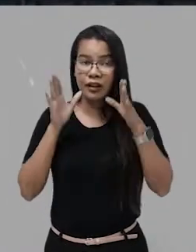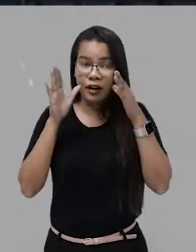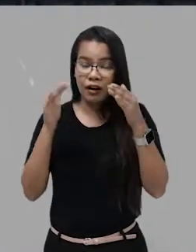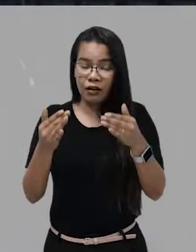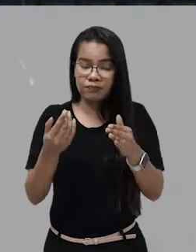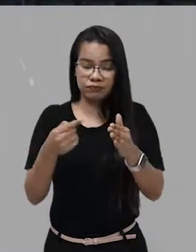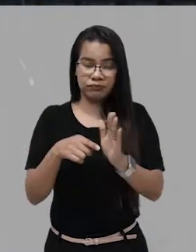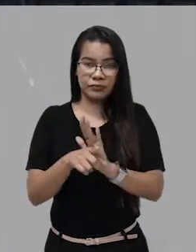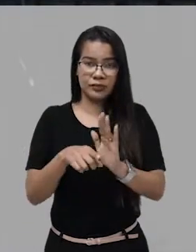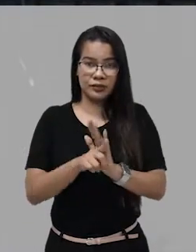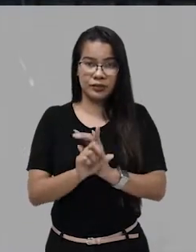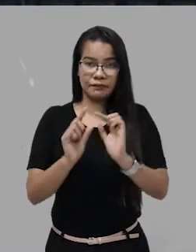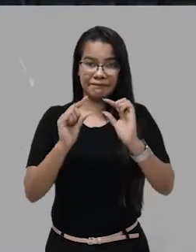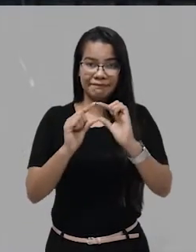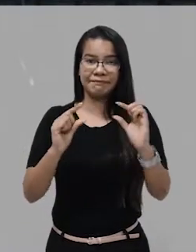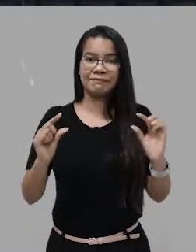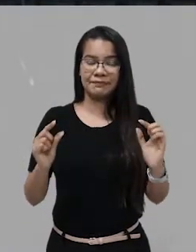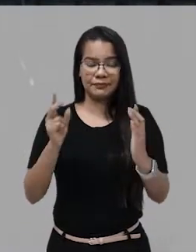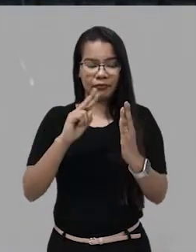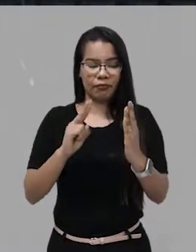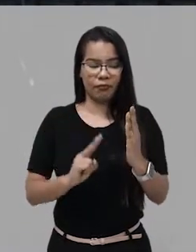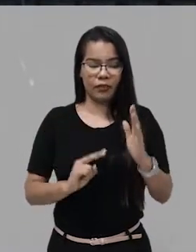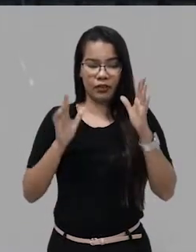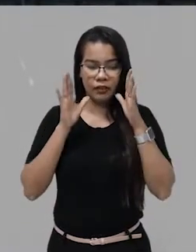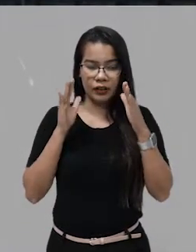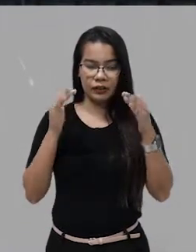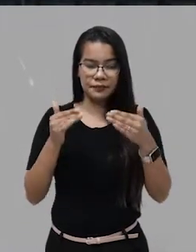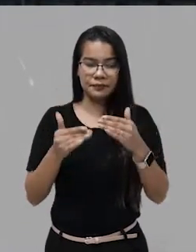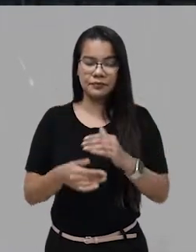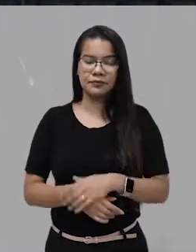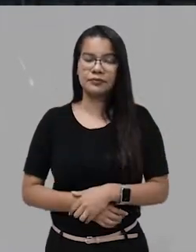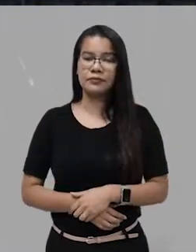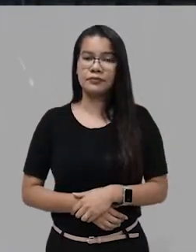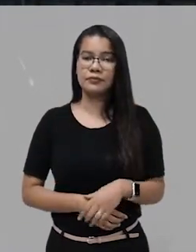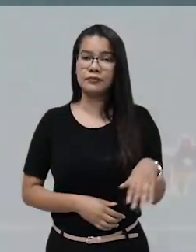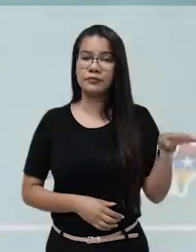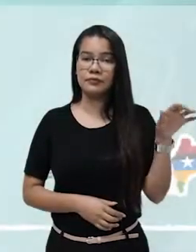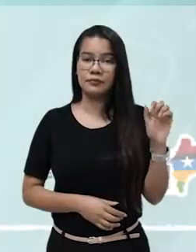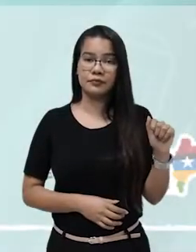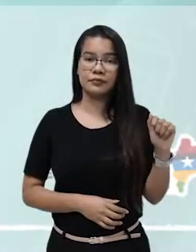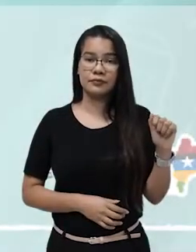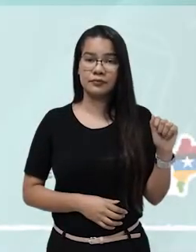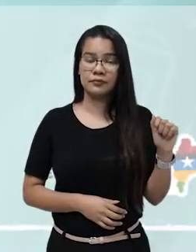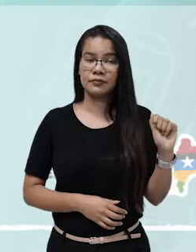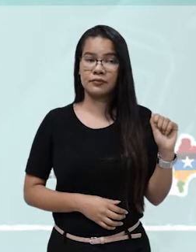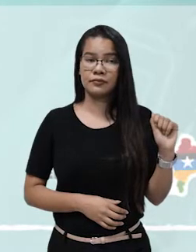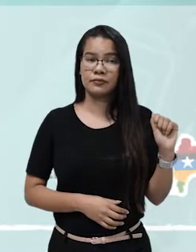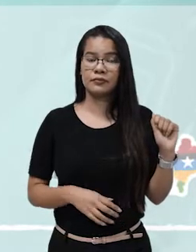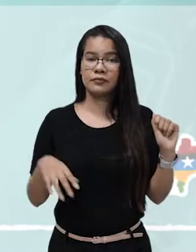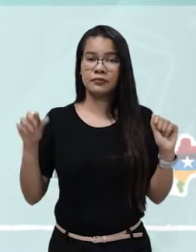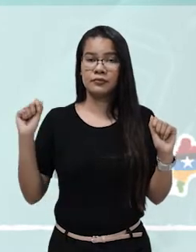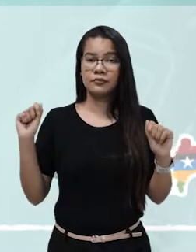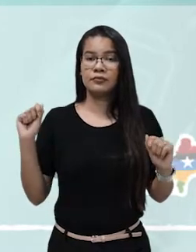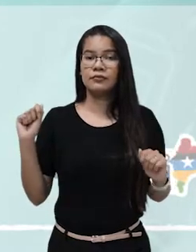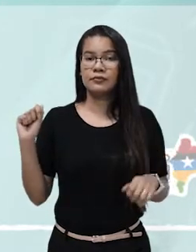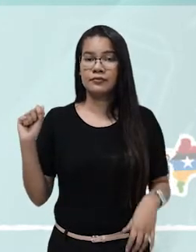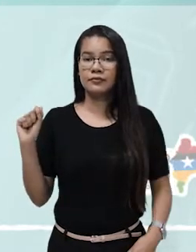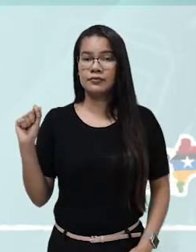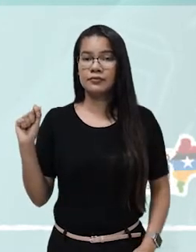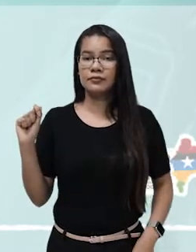em que nenhuma palavra é acentuada. Letra A. Lápis,